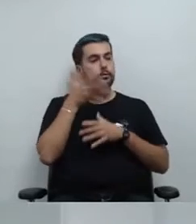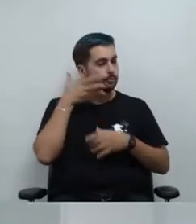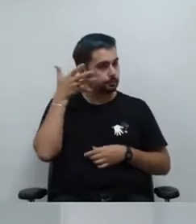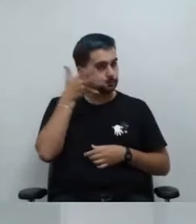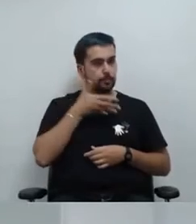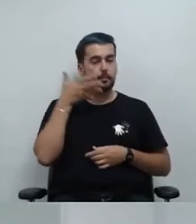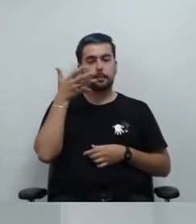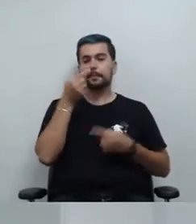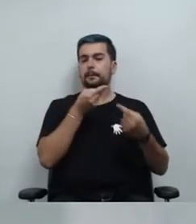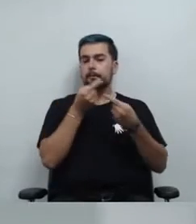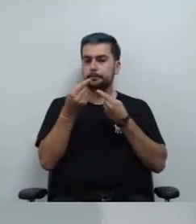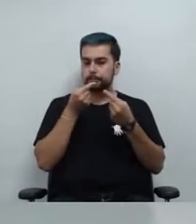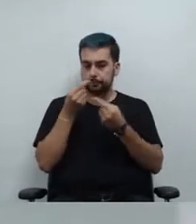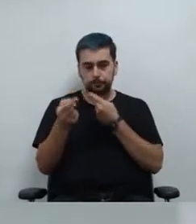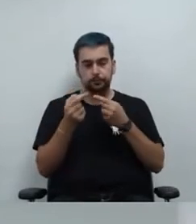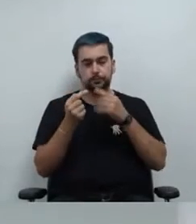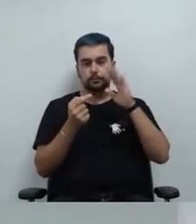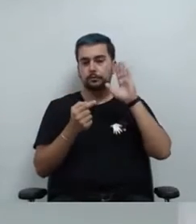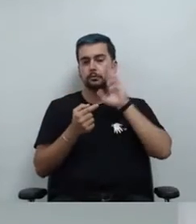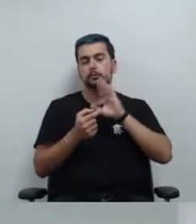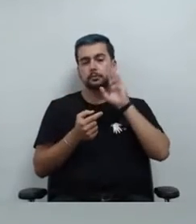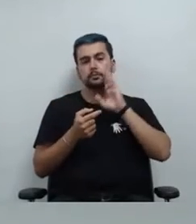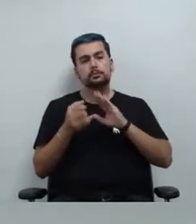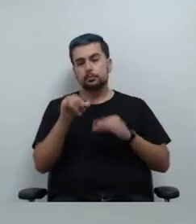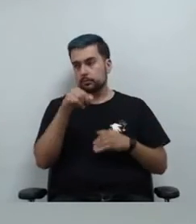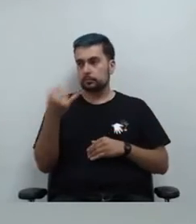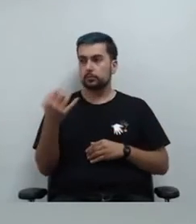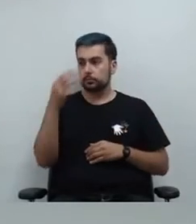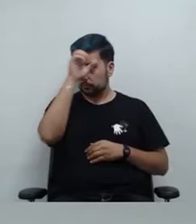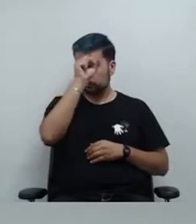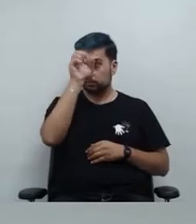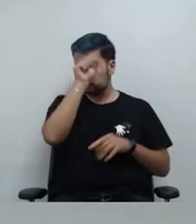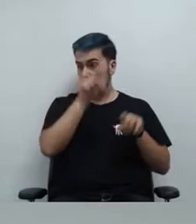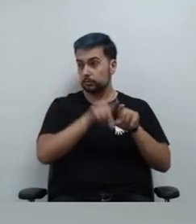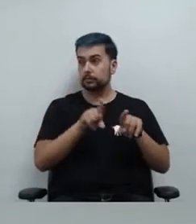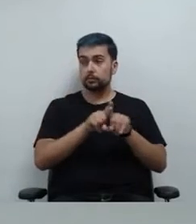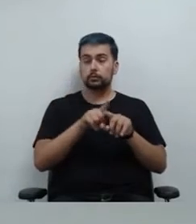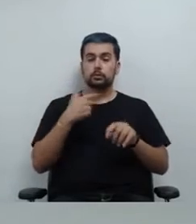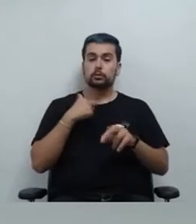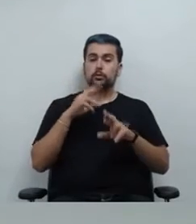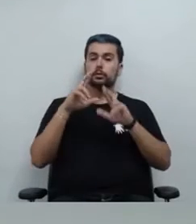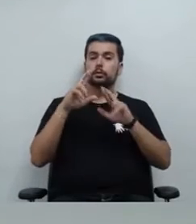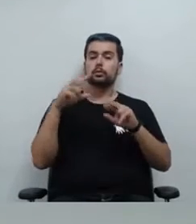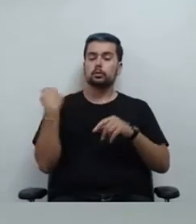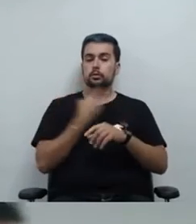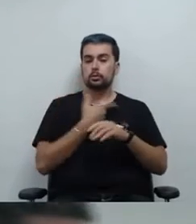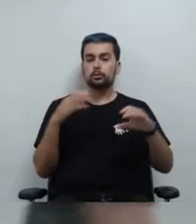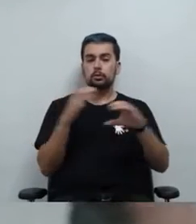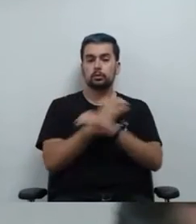debates muito interessantes e proveitosos, que espero que possamos concretizar.